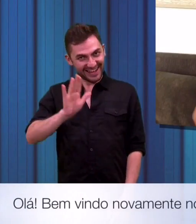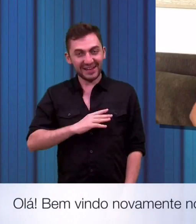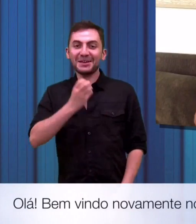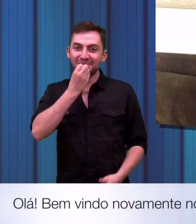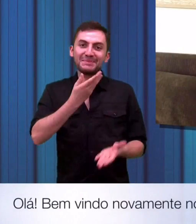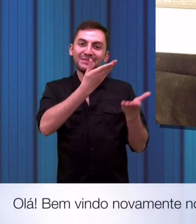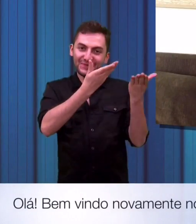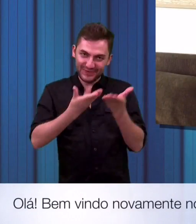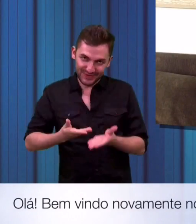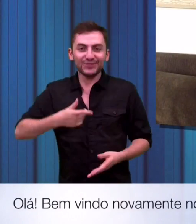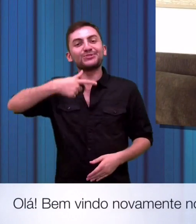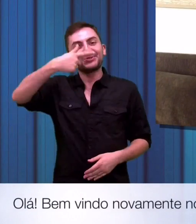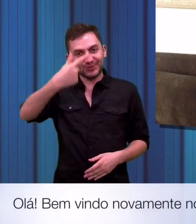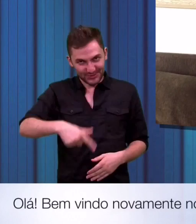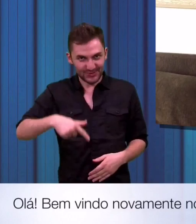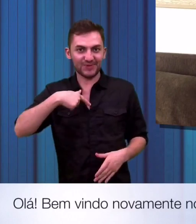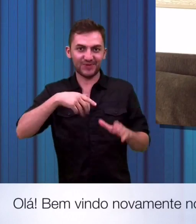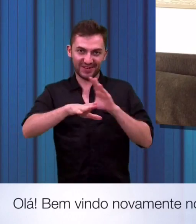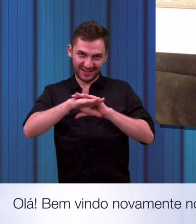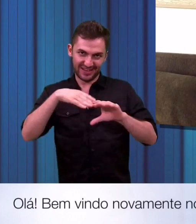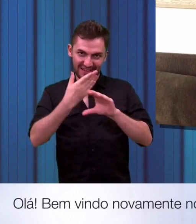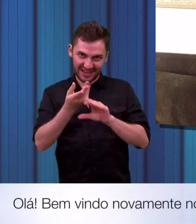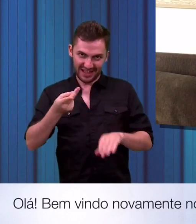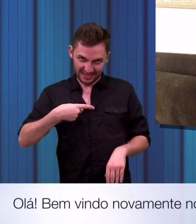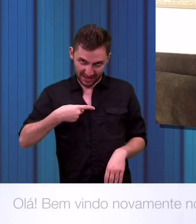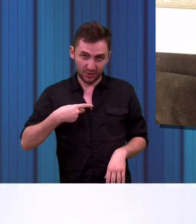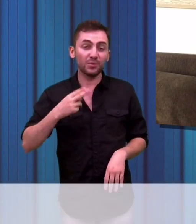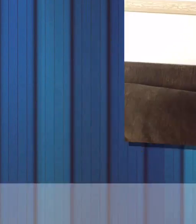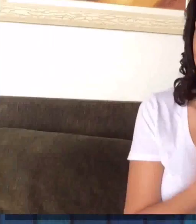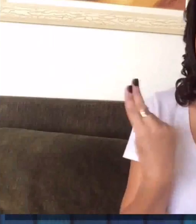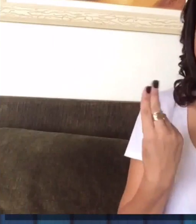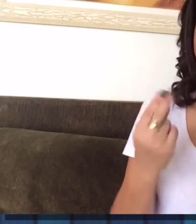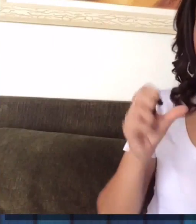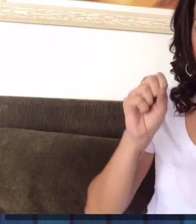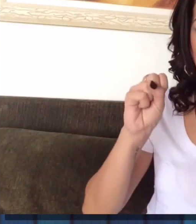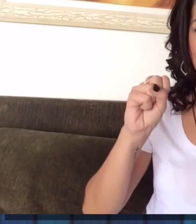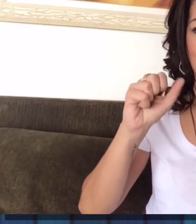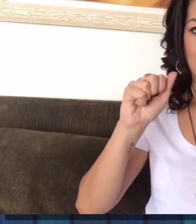Olá, bem-vindo novamente no meu canal. Me chamo Sabine Chad.